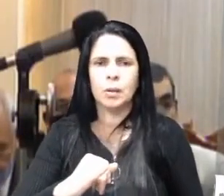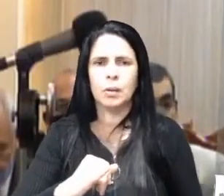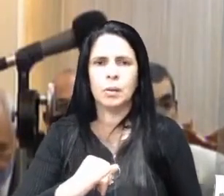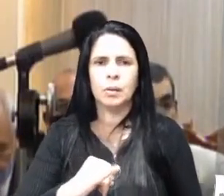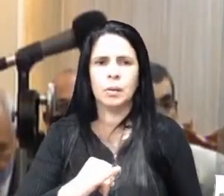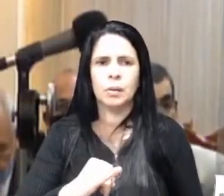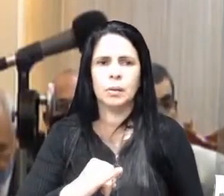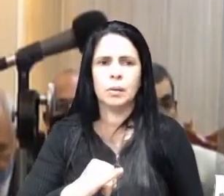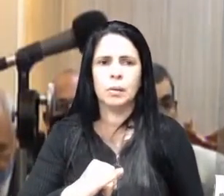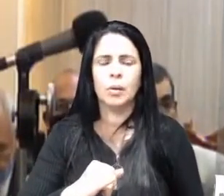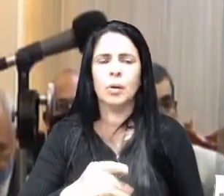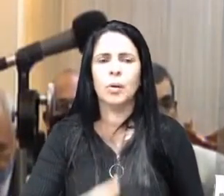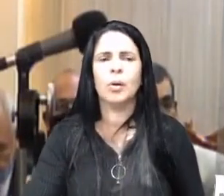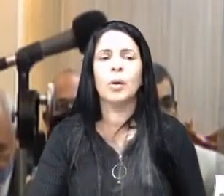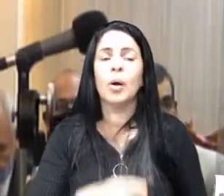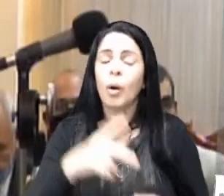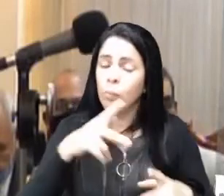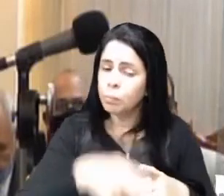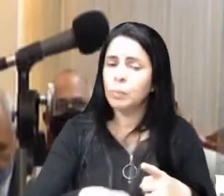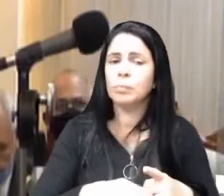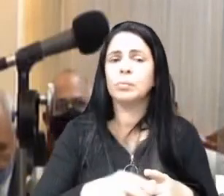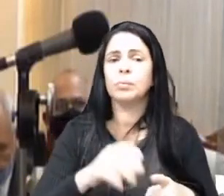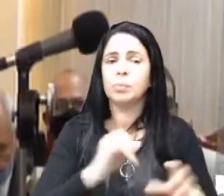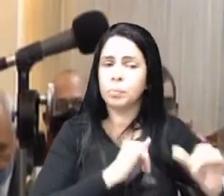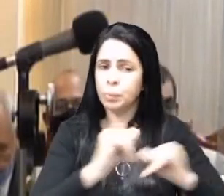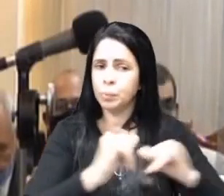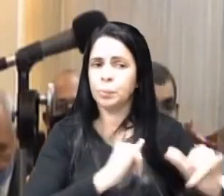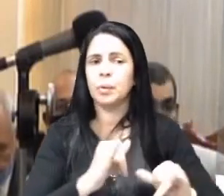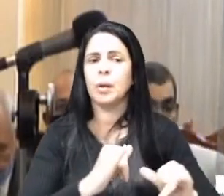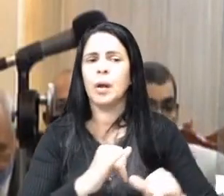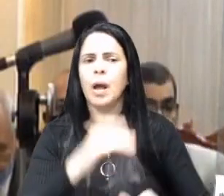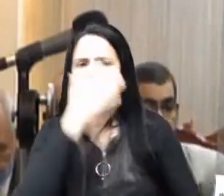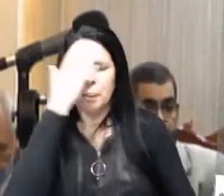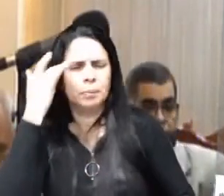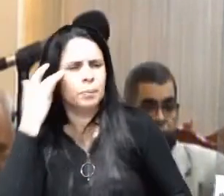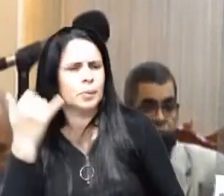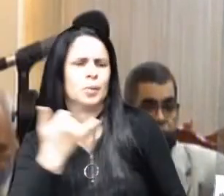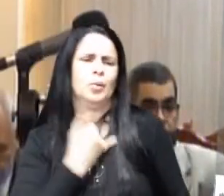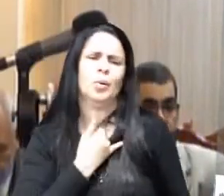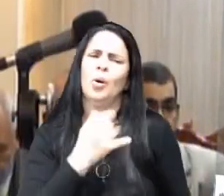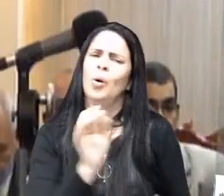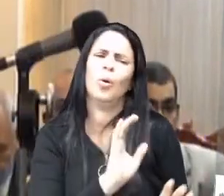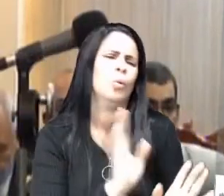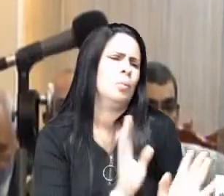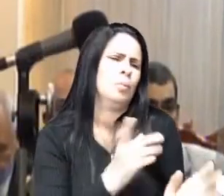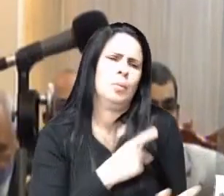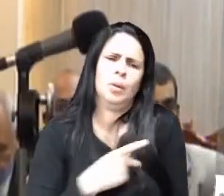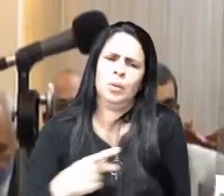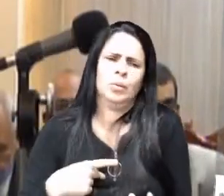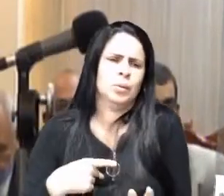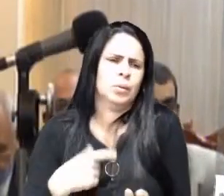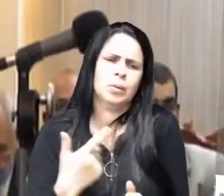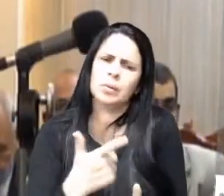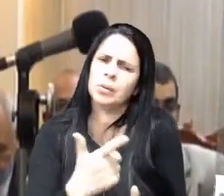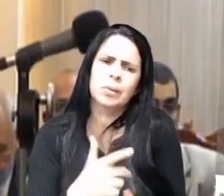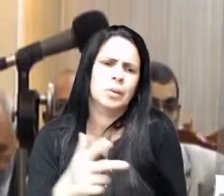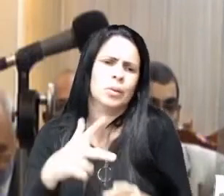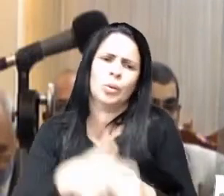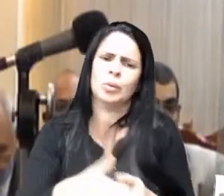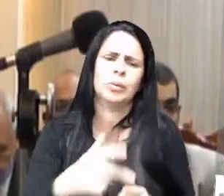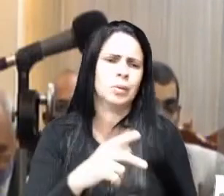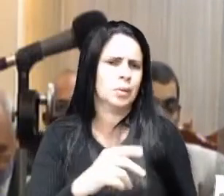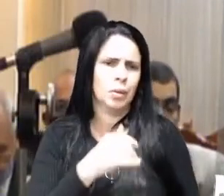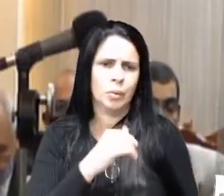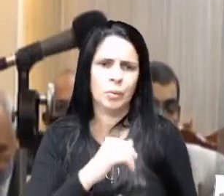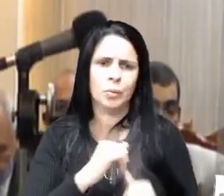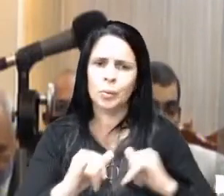alguém me telefonou e falou assim: pastor, não tire não, porque é tão bonzinho, o senhor aí